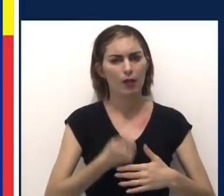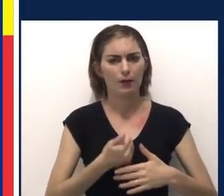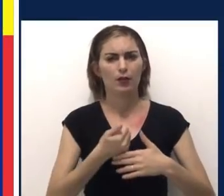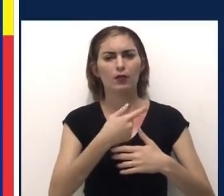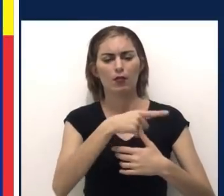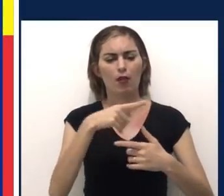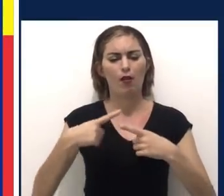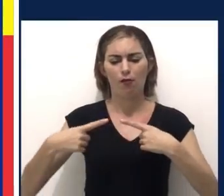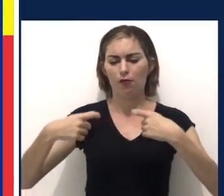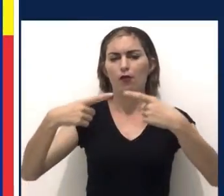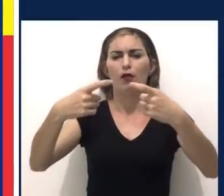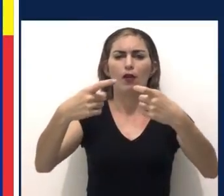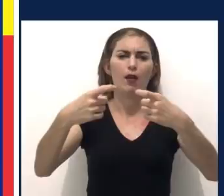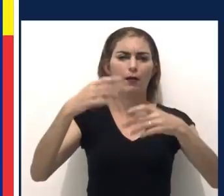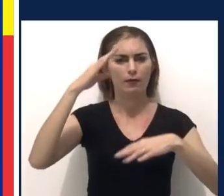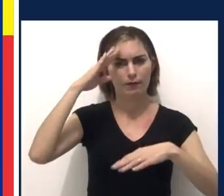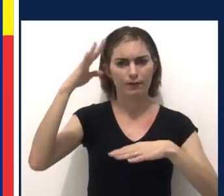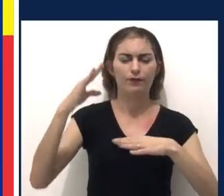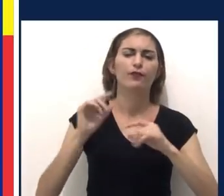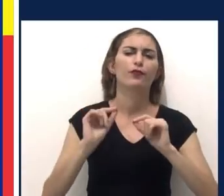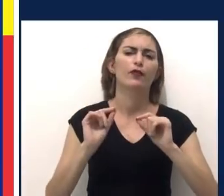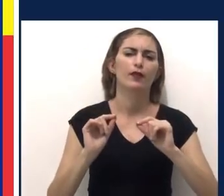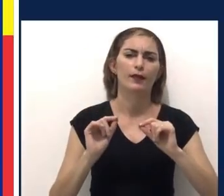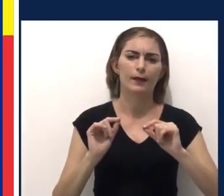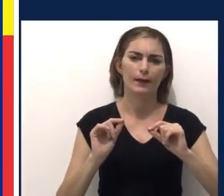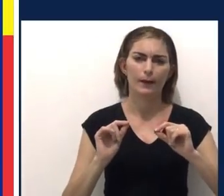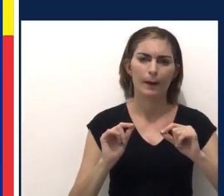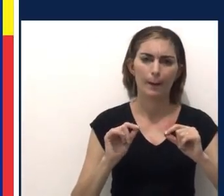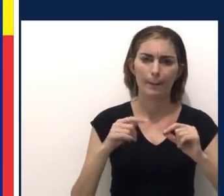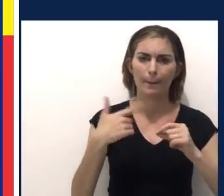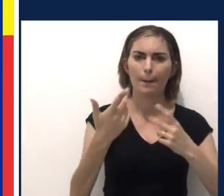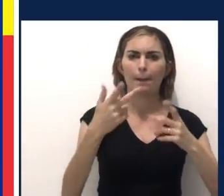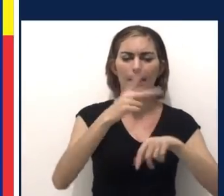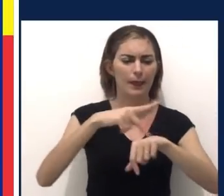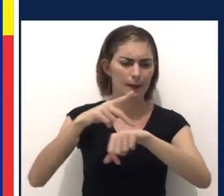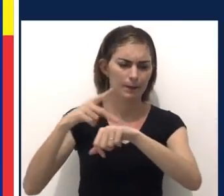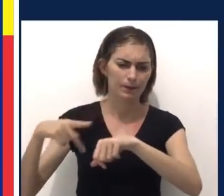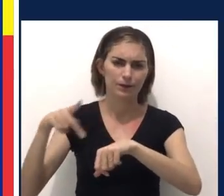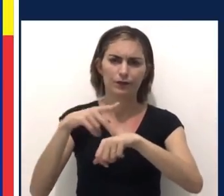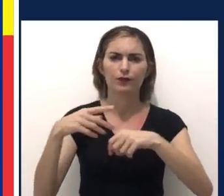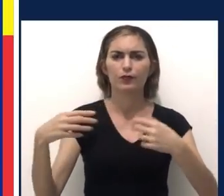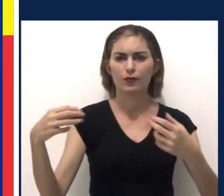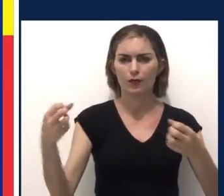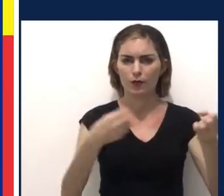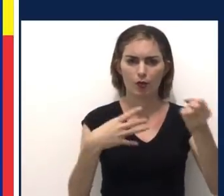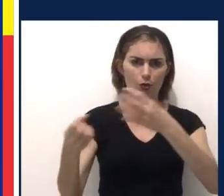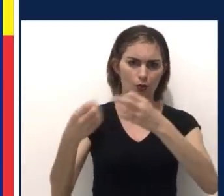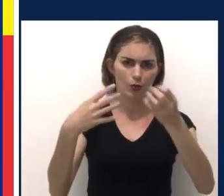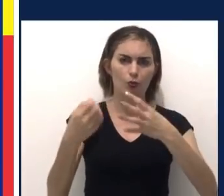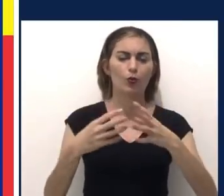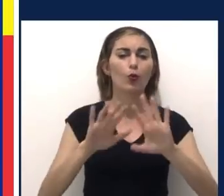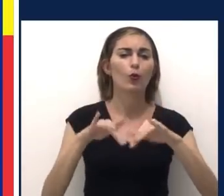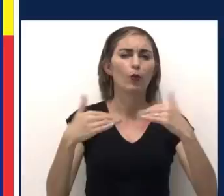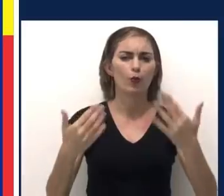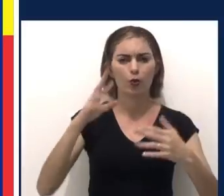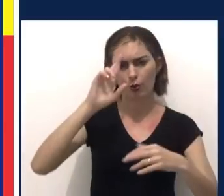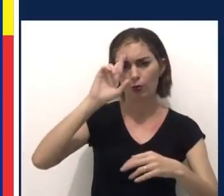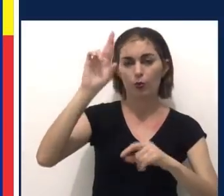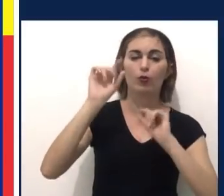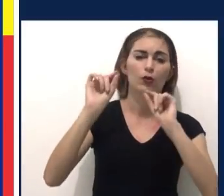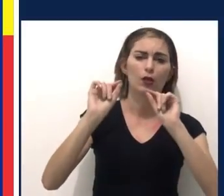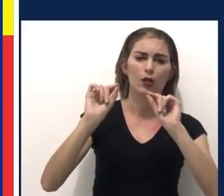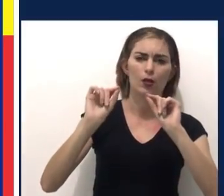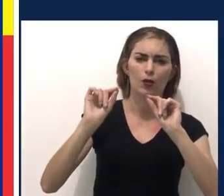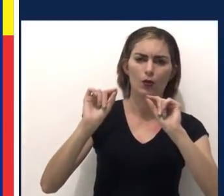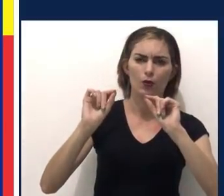se sabe, essa foi uma guerra de principados e nações modernas